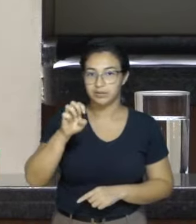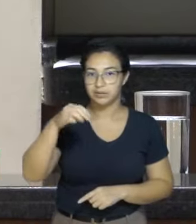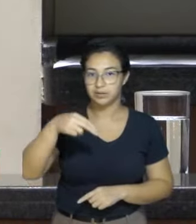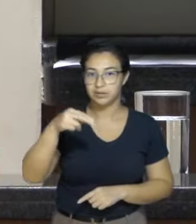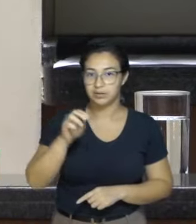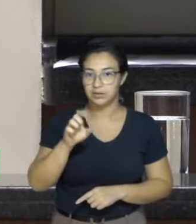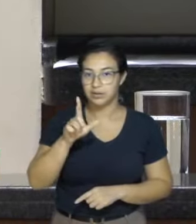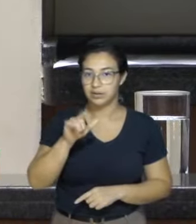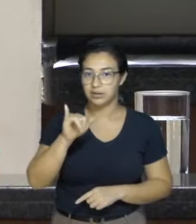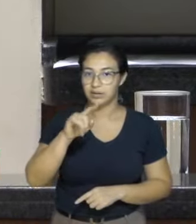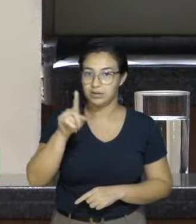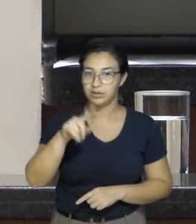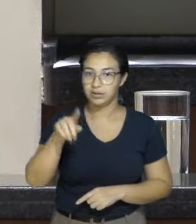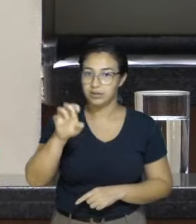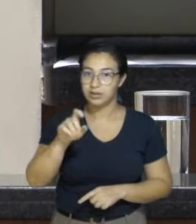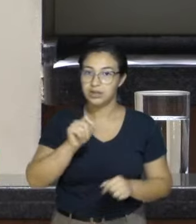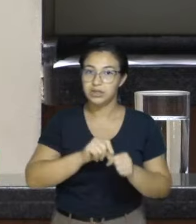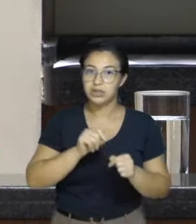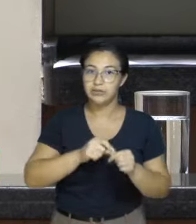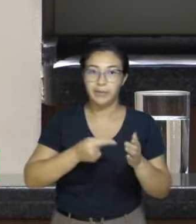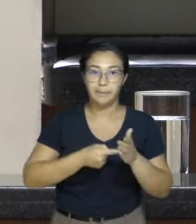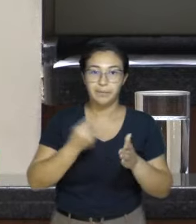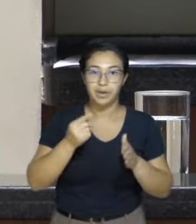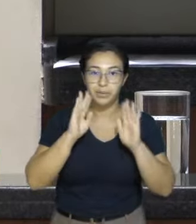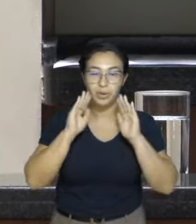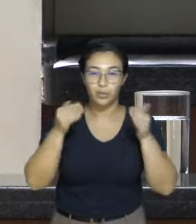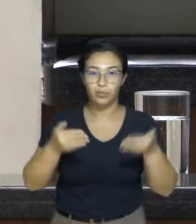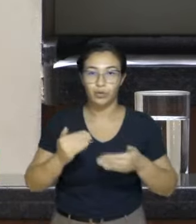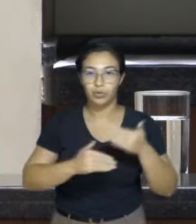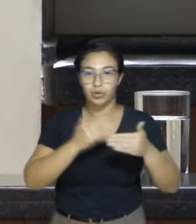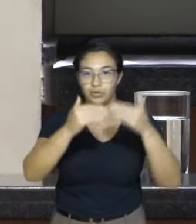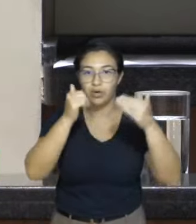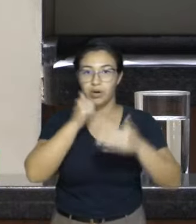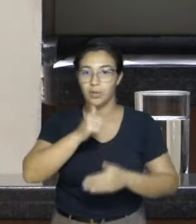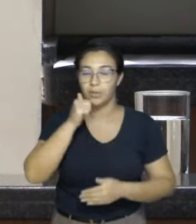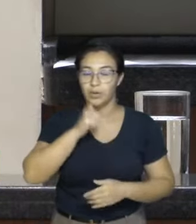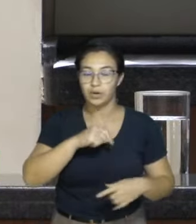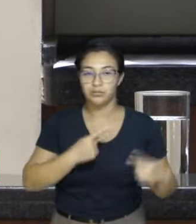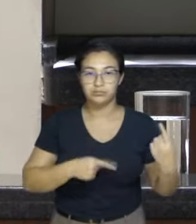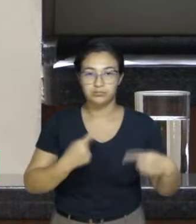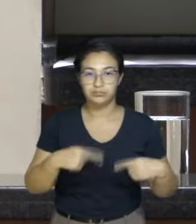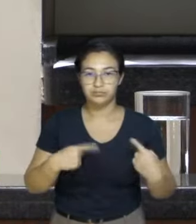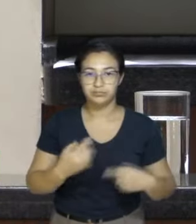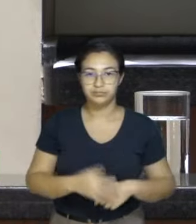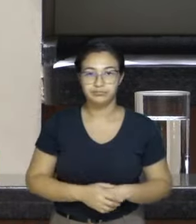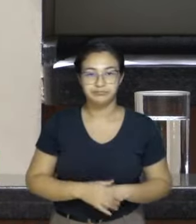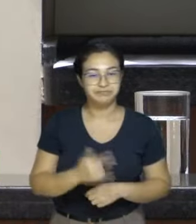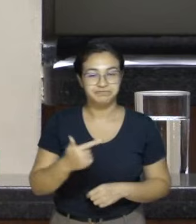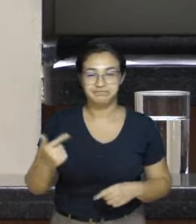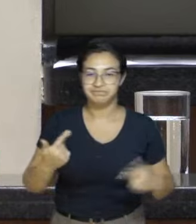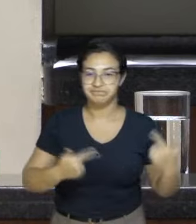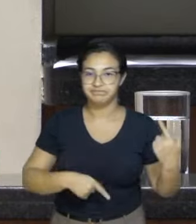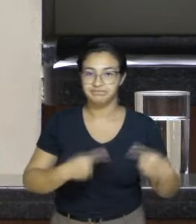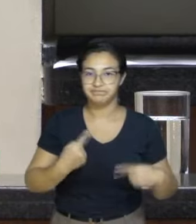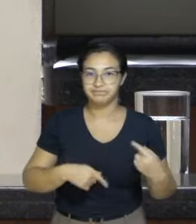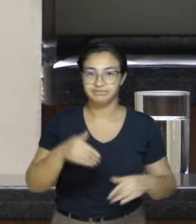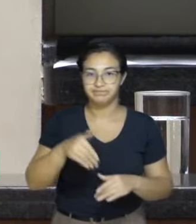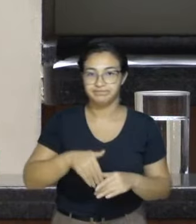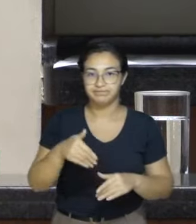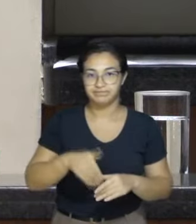Drodonski, pela realização do primeiro Fórum de Desenvolvimento da Mulher, em discussão. Não havendo quem queira discutir, em